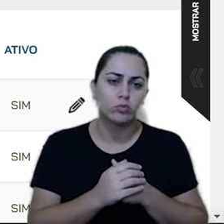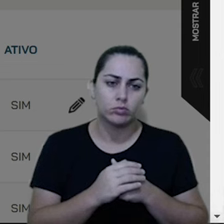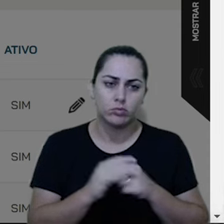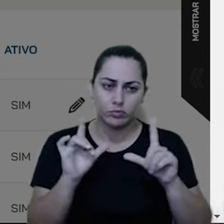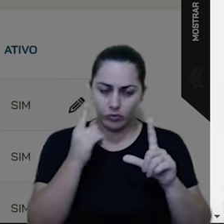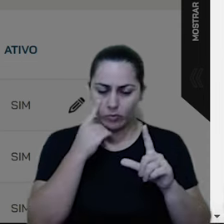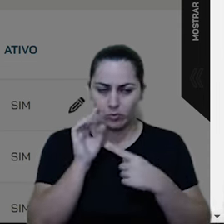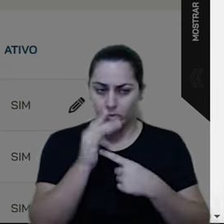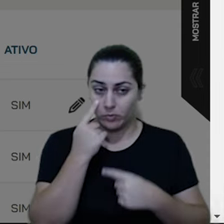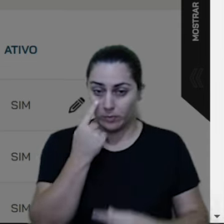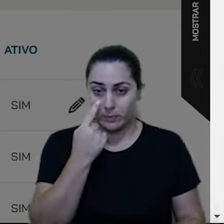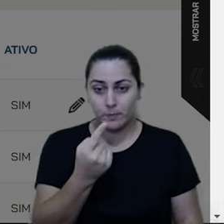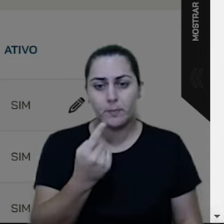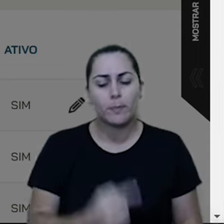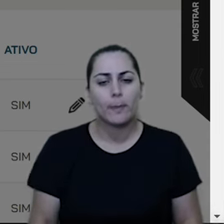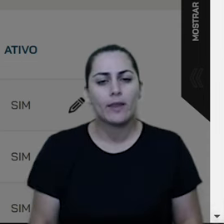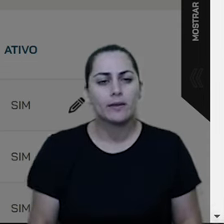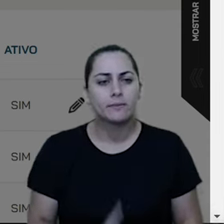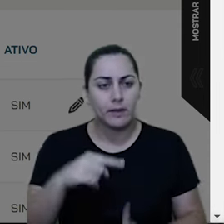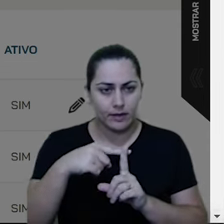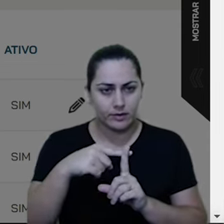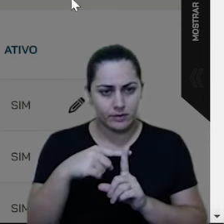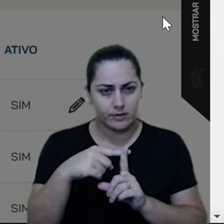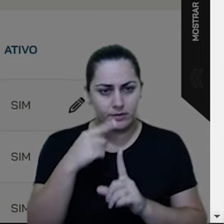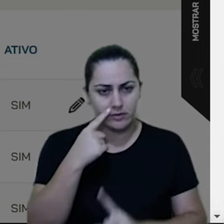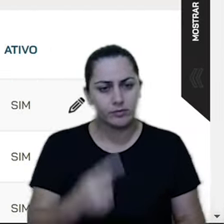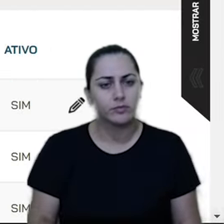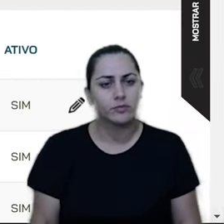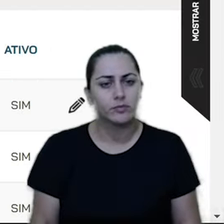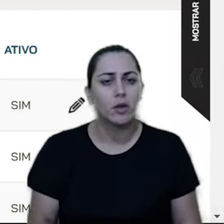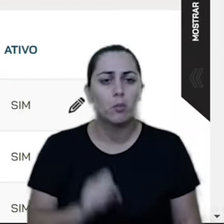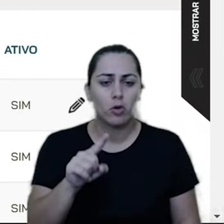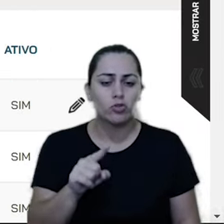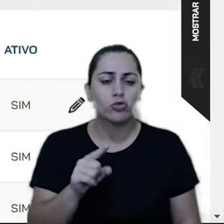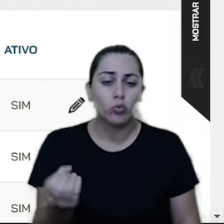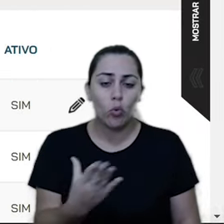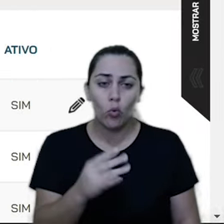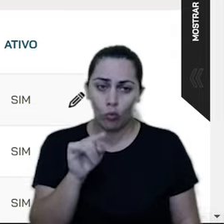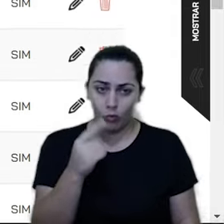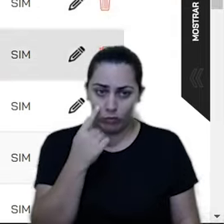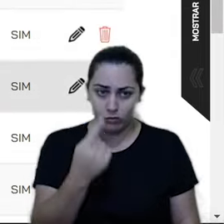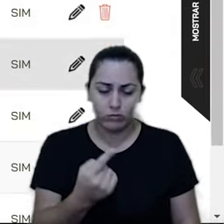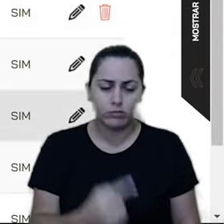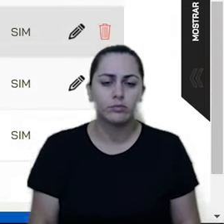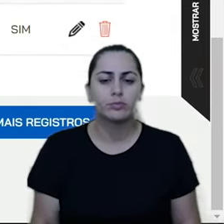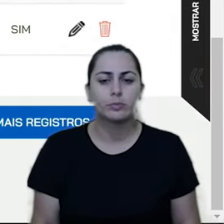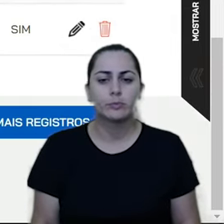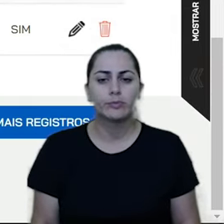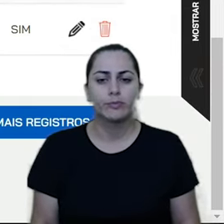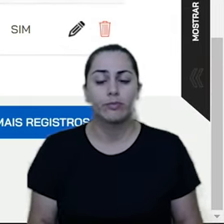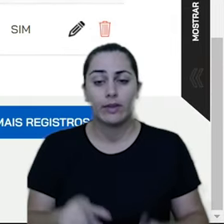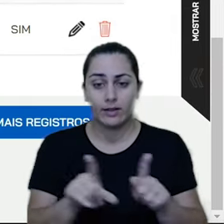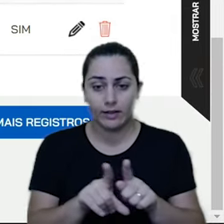botões eu tenho a possibilidade nesse mais aqui eu tenho a possibilidade desse Adicionar novo produto